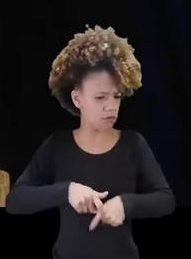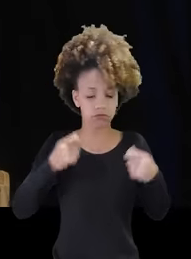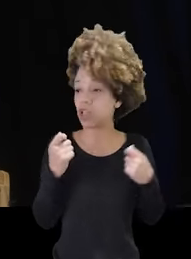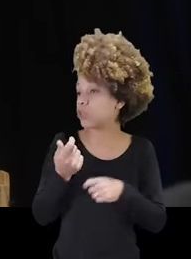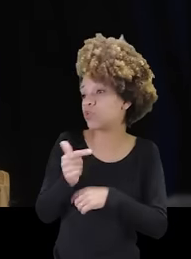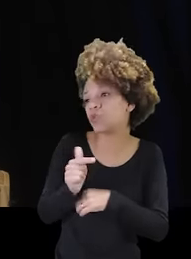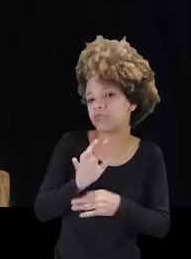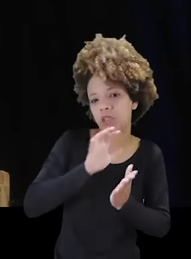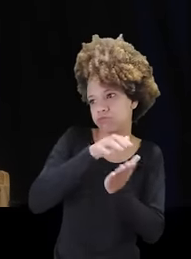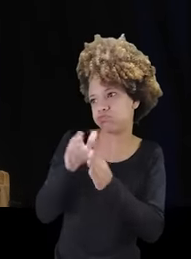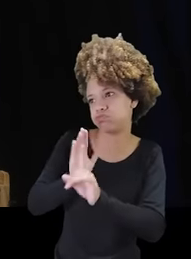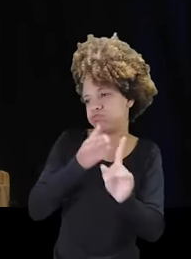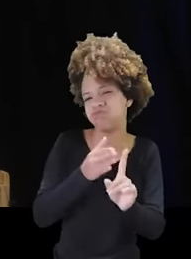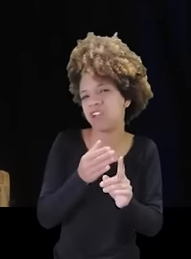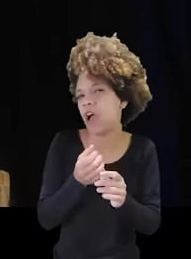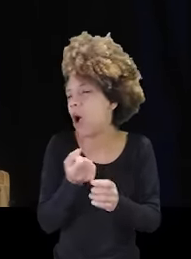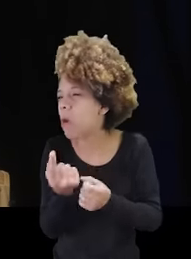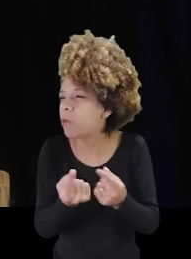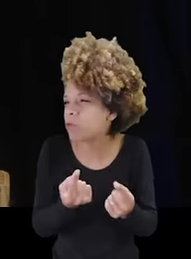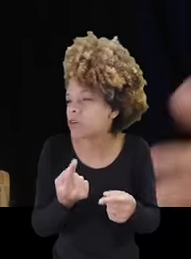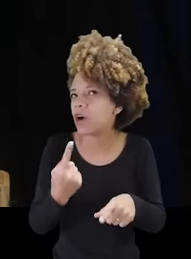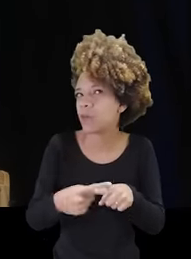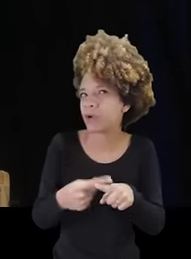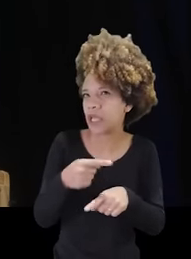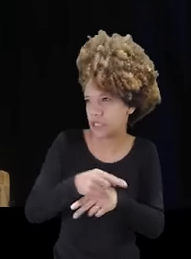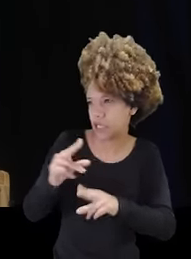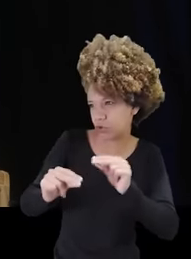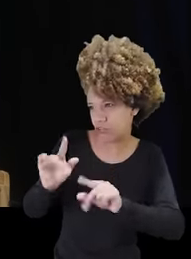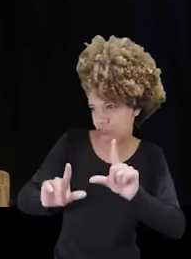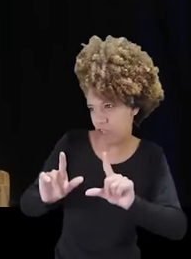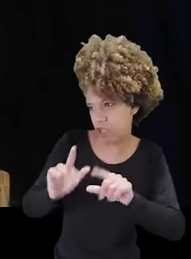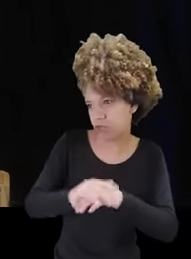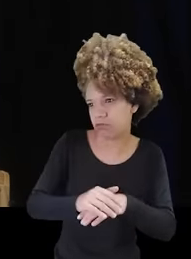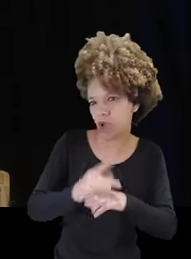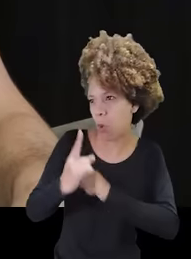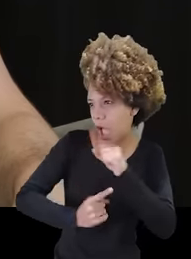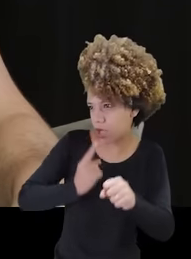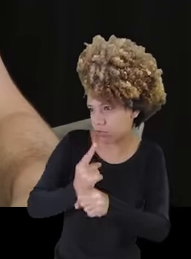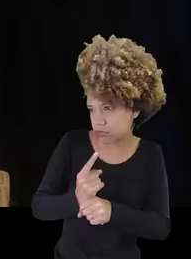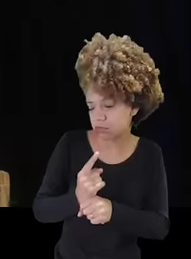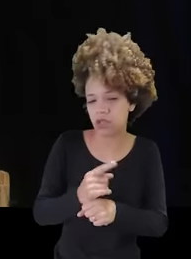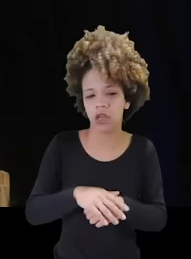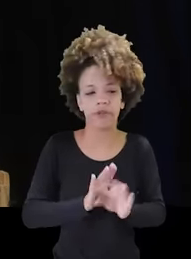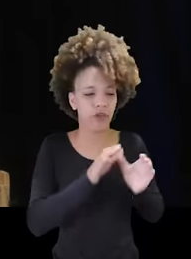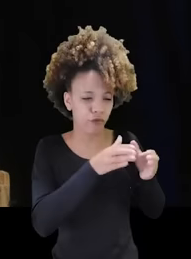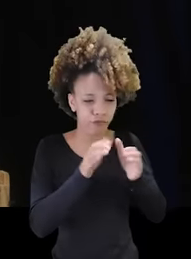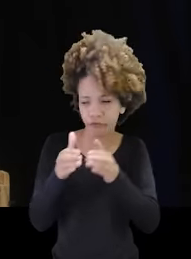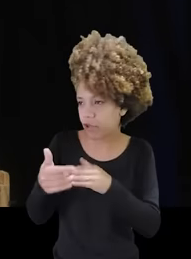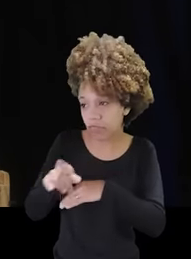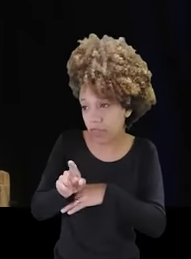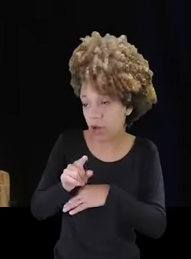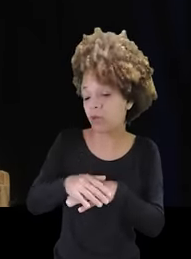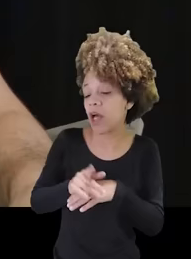das sete assim tem tipo poucos não é que a novela acho que é uma coisa mais de ficar um ano né Aí tem núcleo da não sei o quê